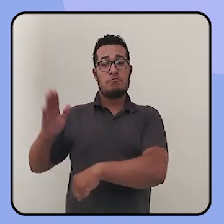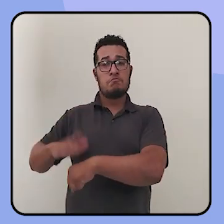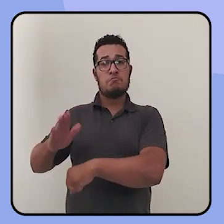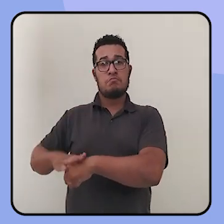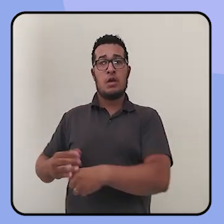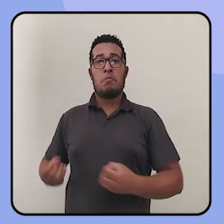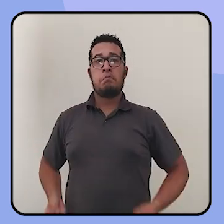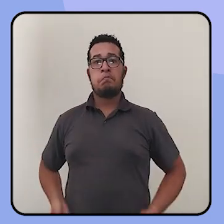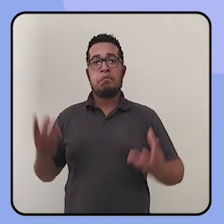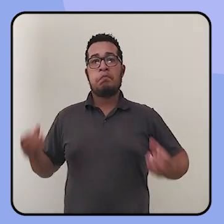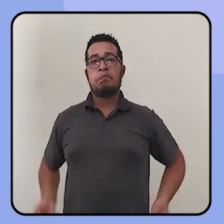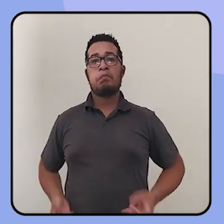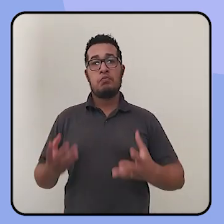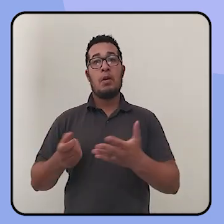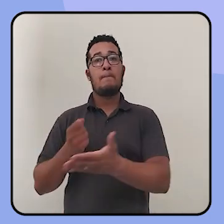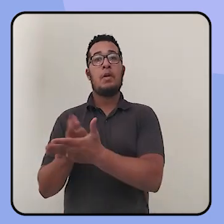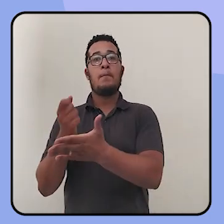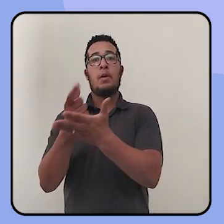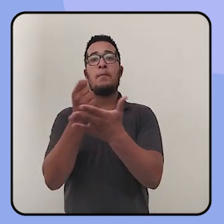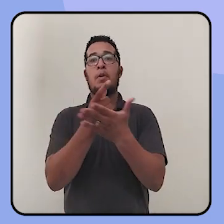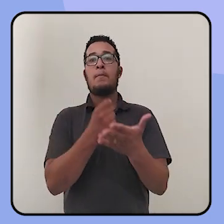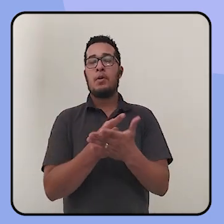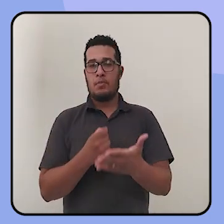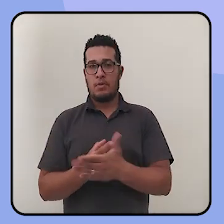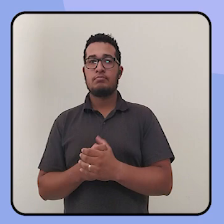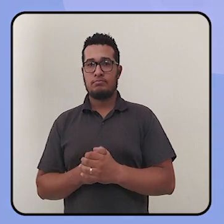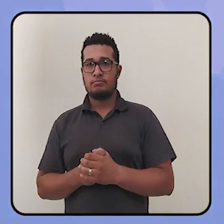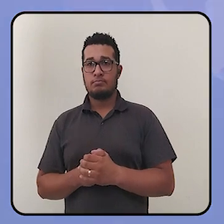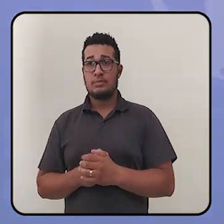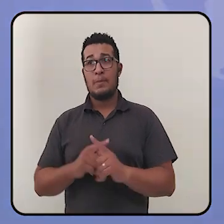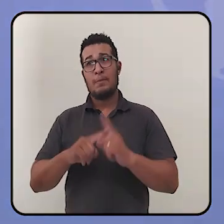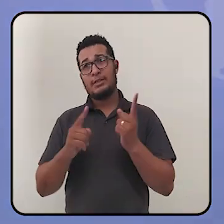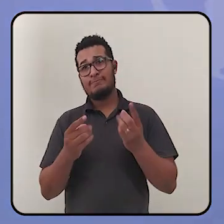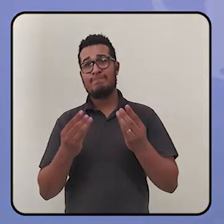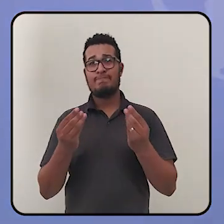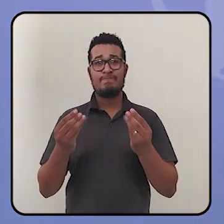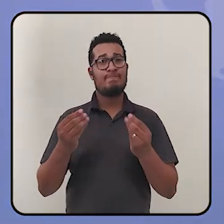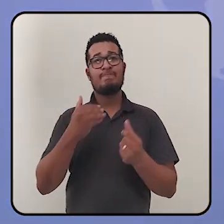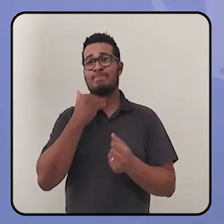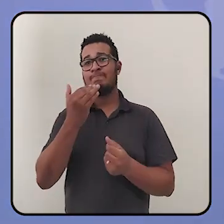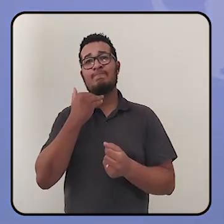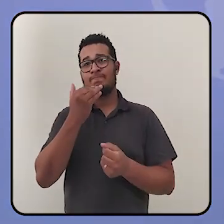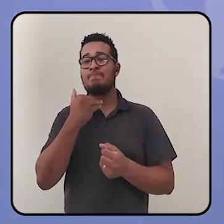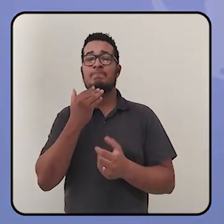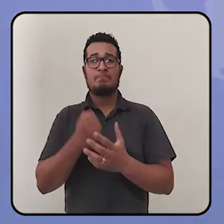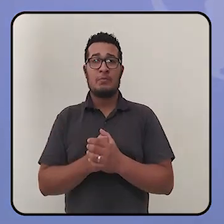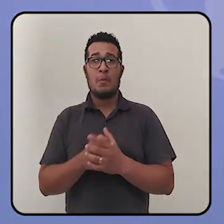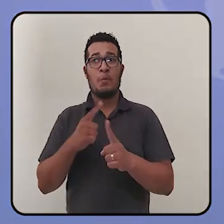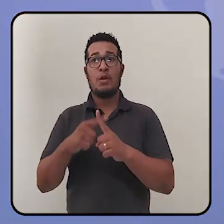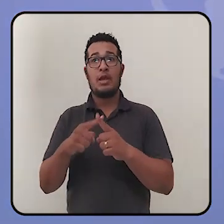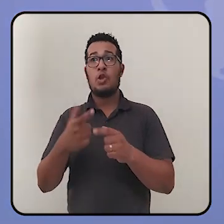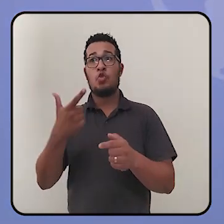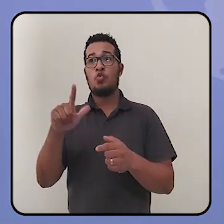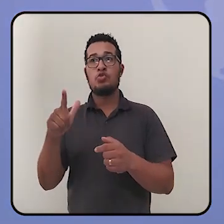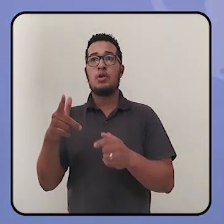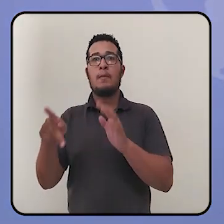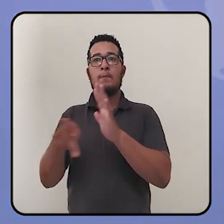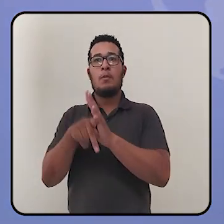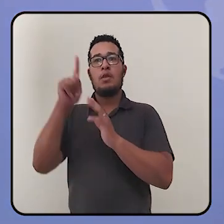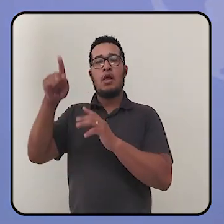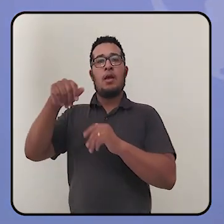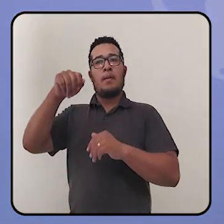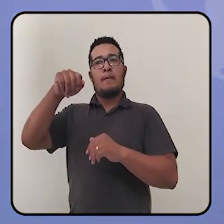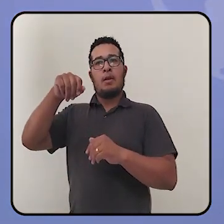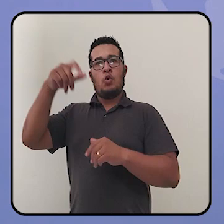arqueólogos e iremos conhecer também os seus desafios. Dito isto, iremos então começar agora